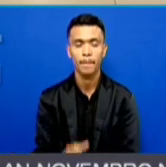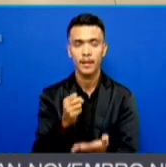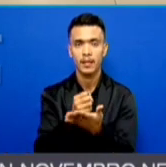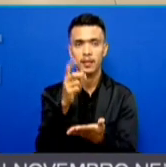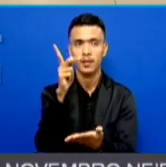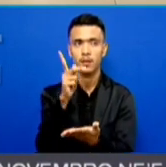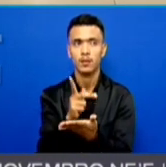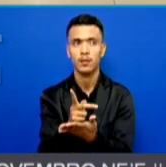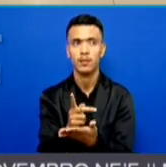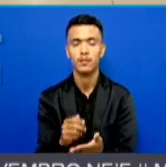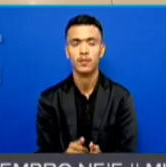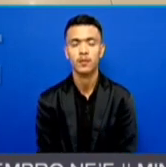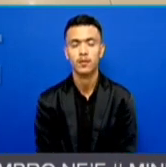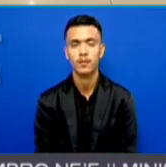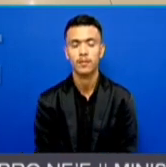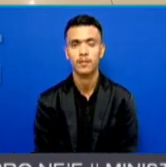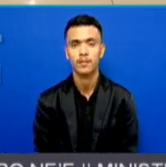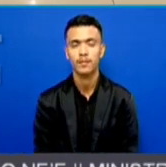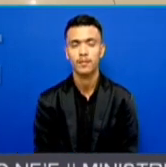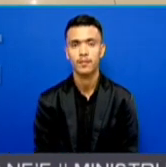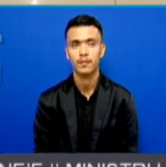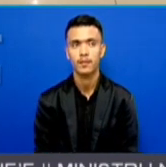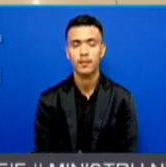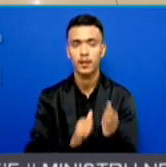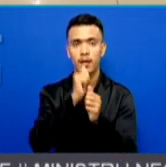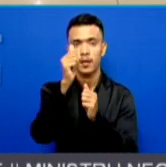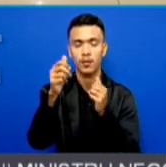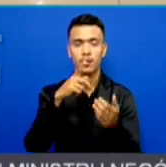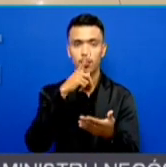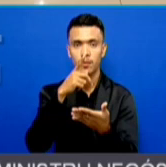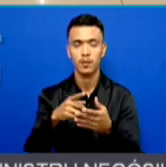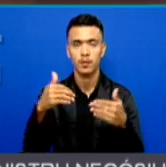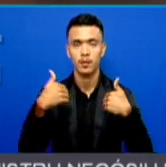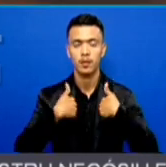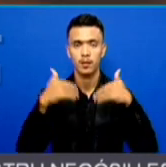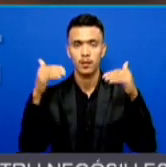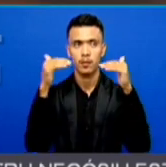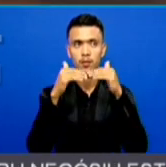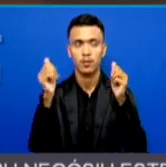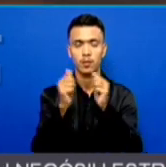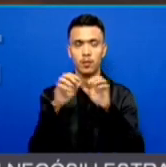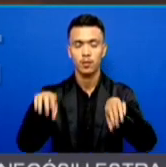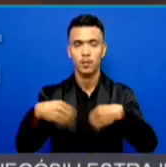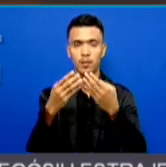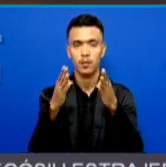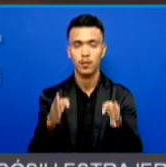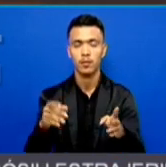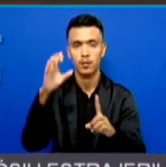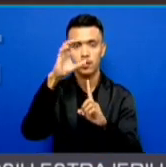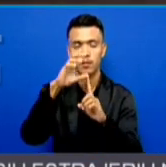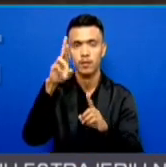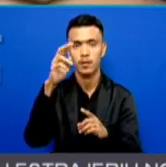Secretário de Estado de Comunicação Social, Expedito Dias Ximenes, atua pedido, né, durante o encontro do trabalhador no cargo